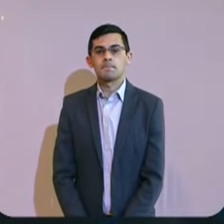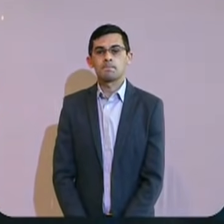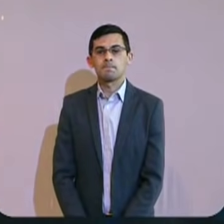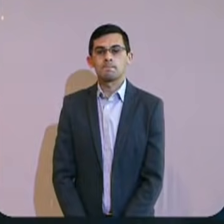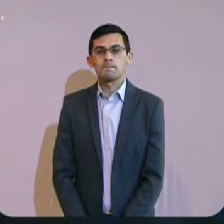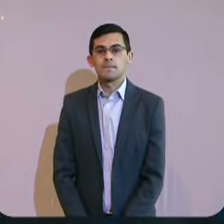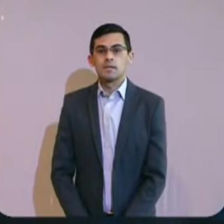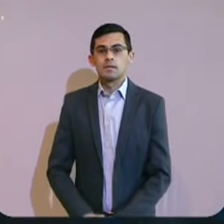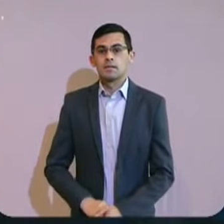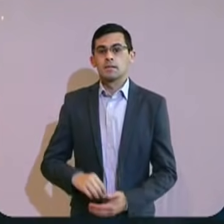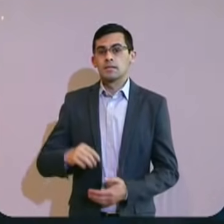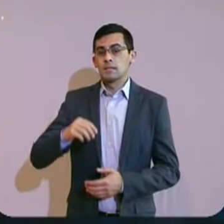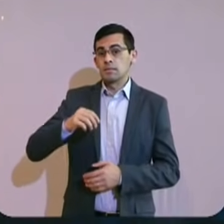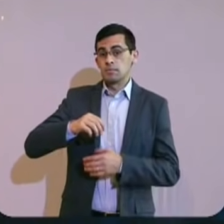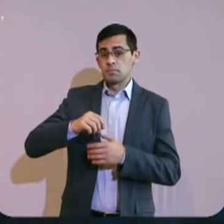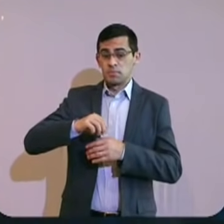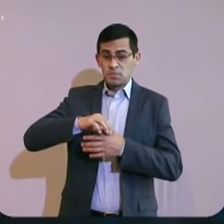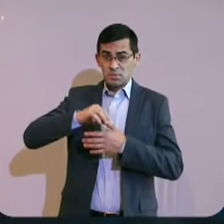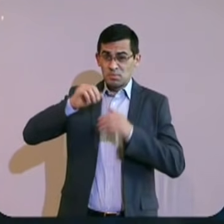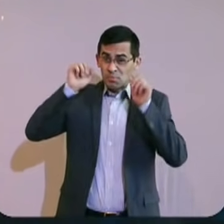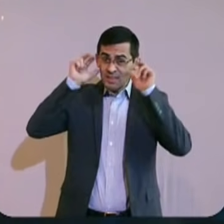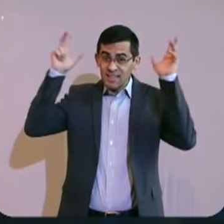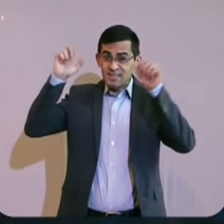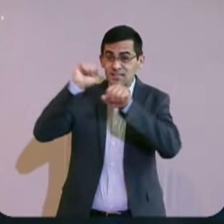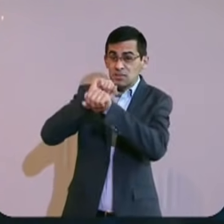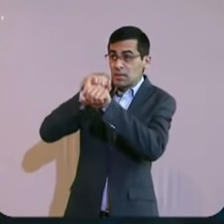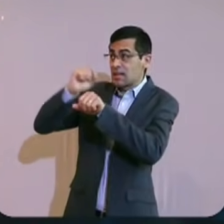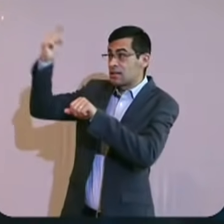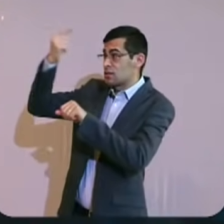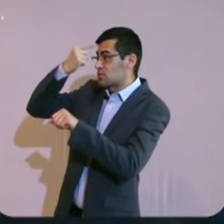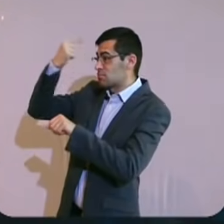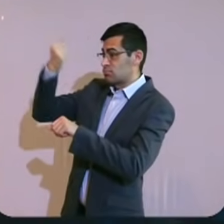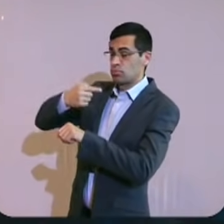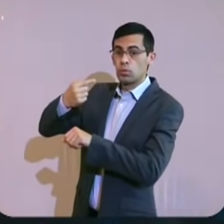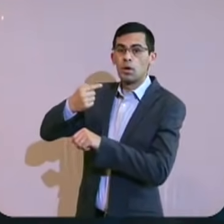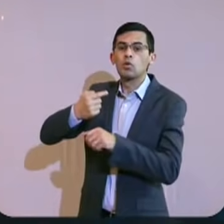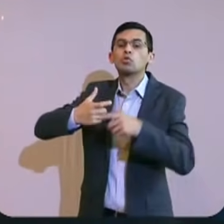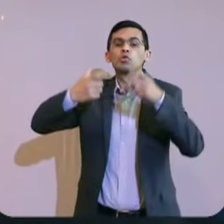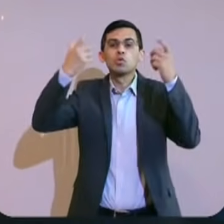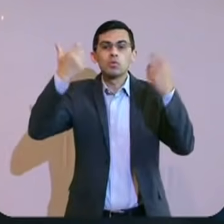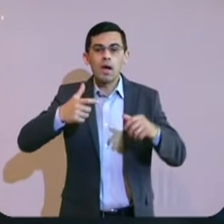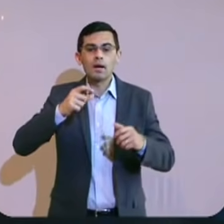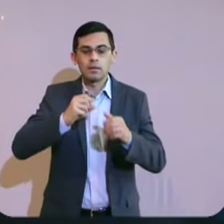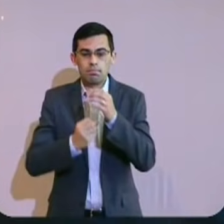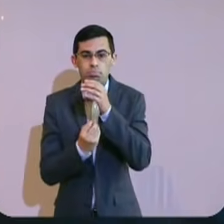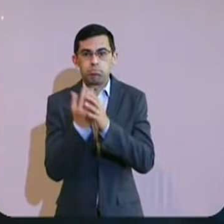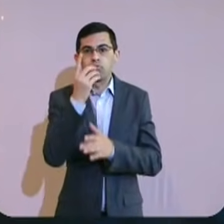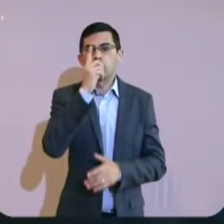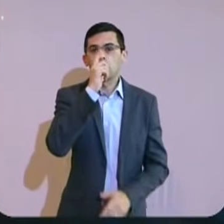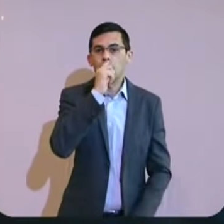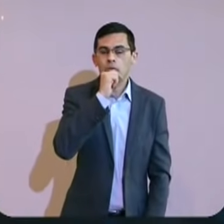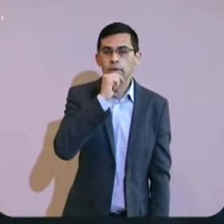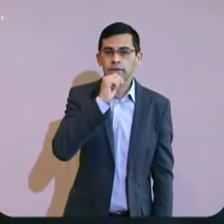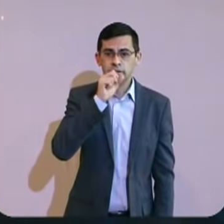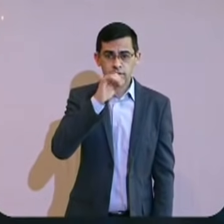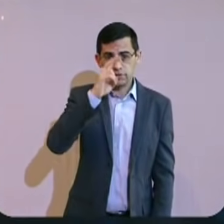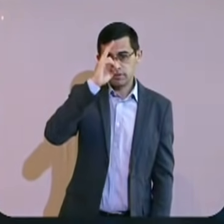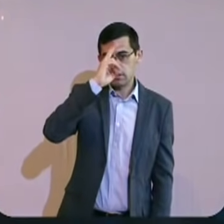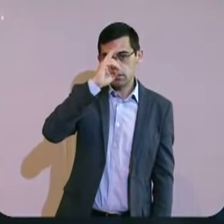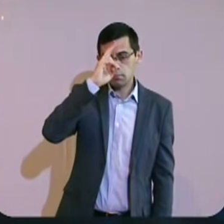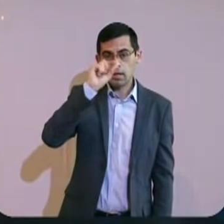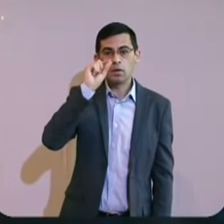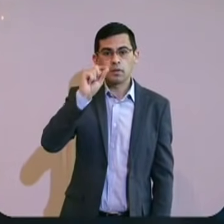E ele tinha que esperar uma ordem do Senhor para saber de onde vinha a água. E se você lembrar,